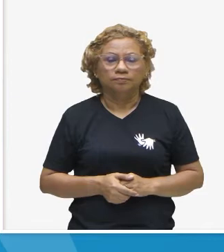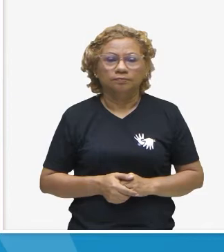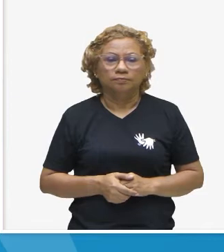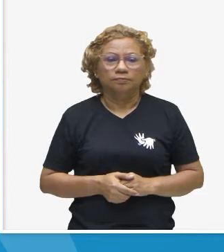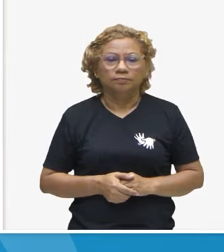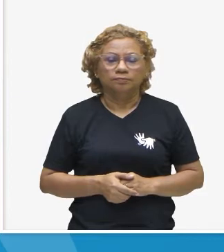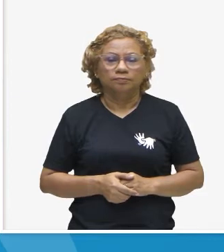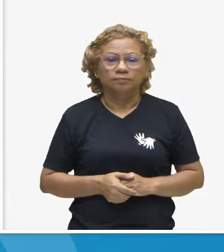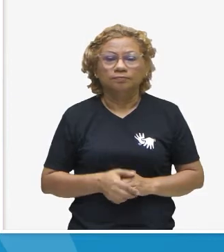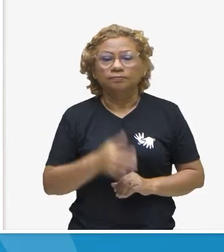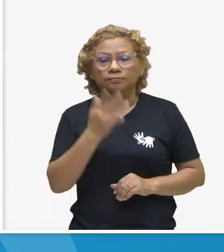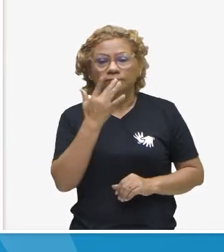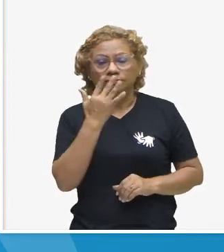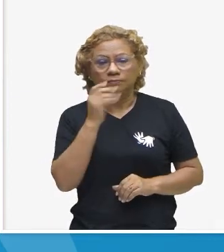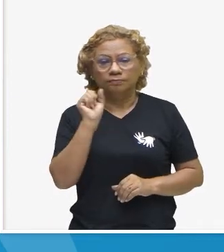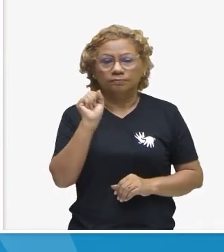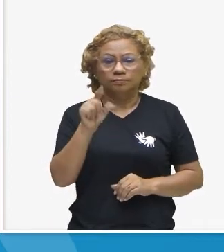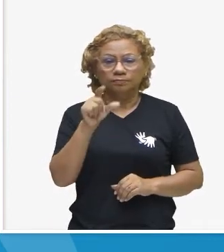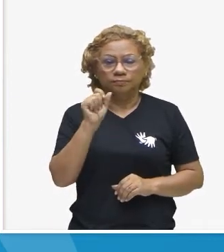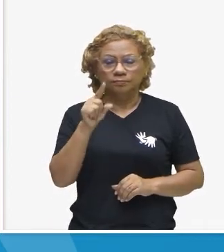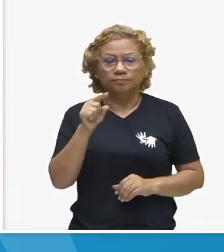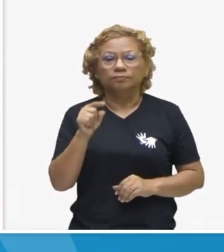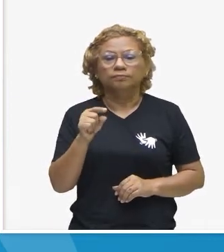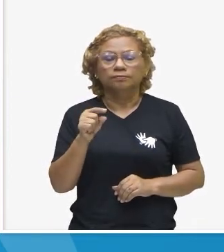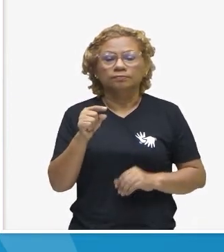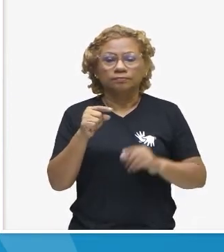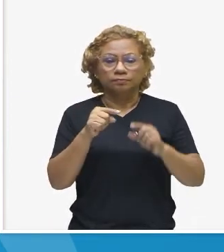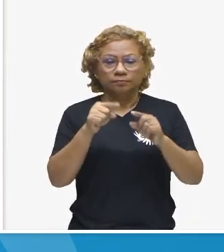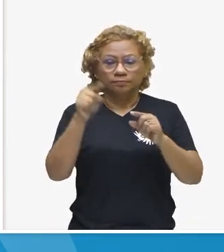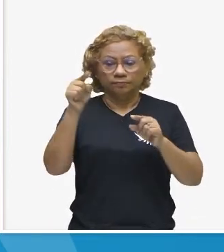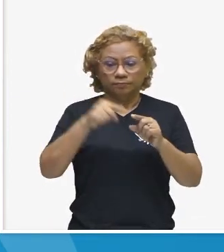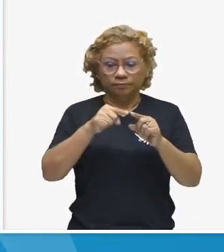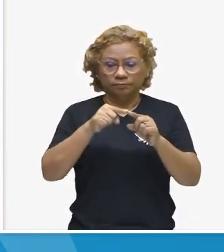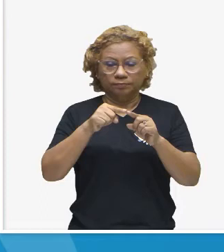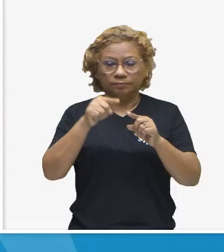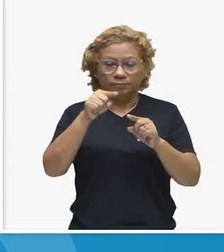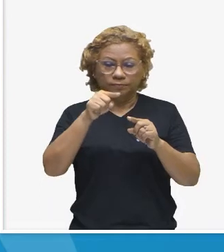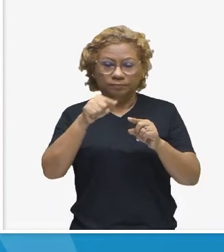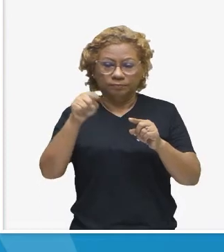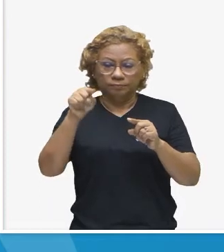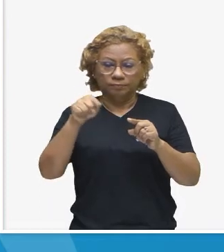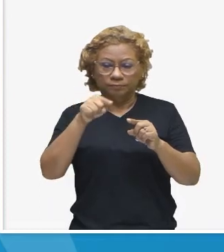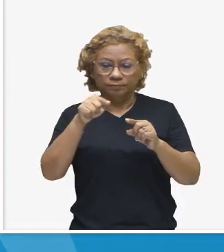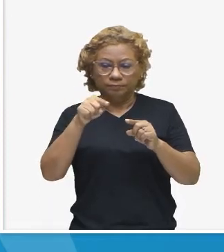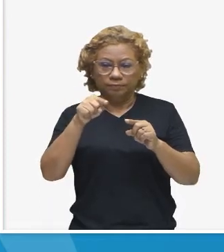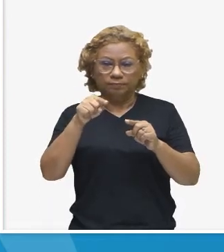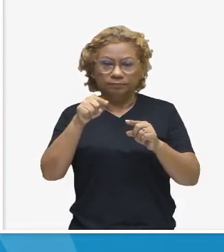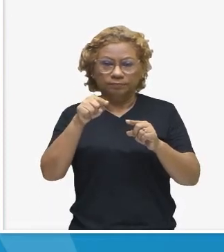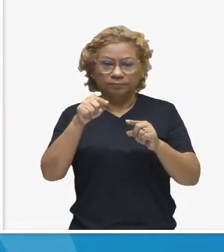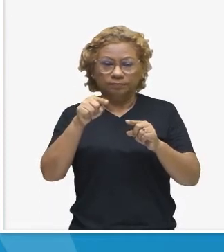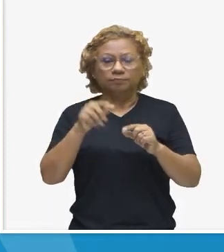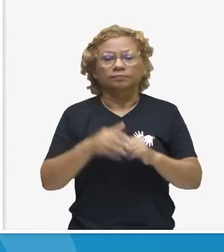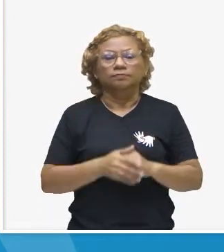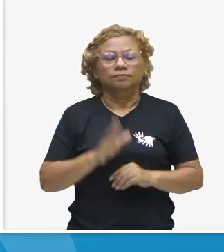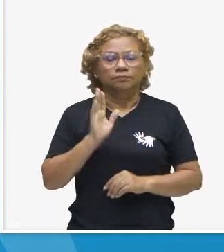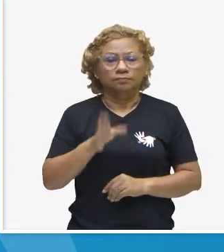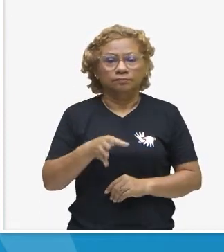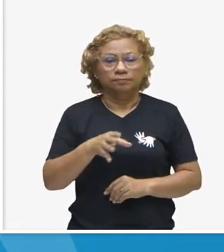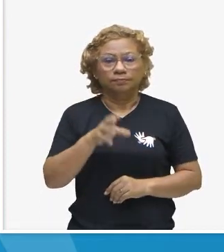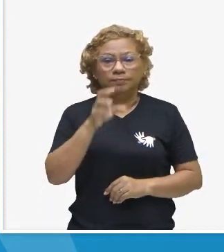E o amarelo, vou botar o amarelo diferente para aparecer aqui, tipo um